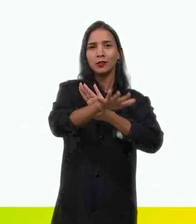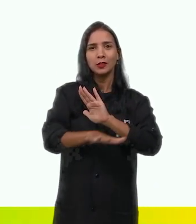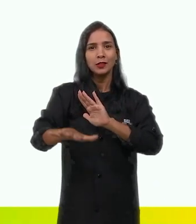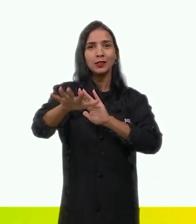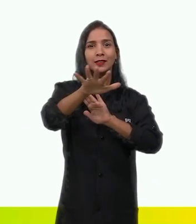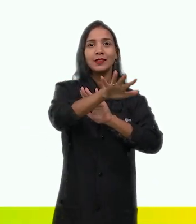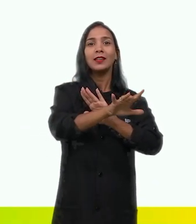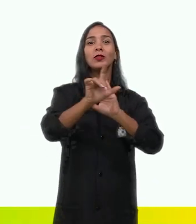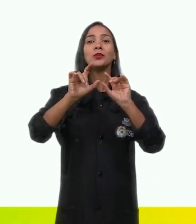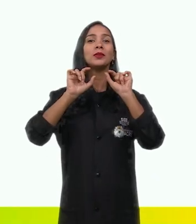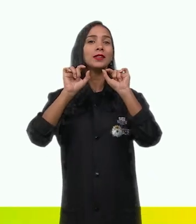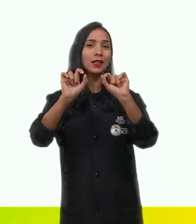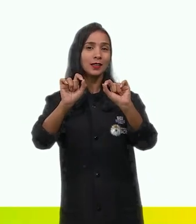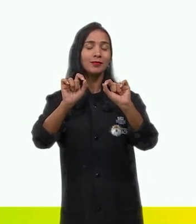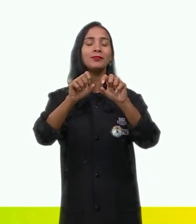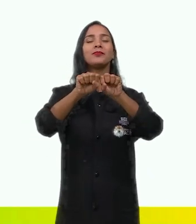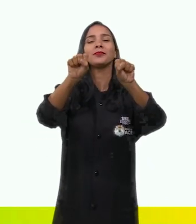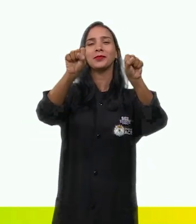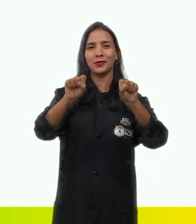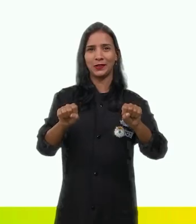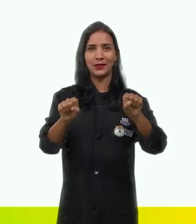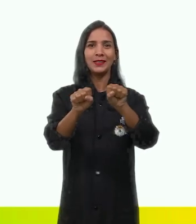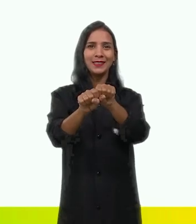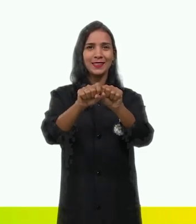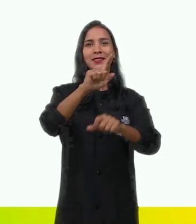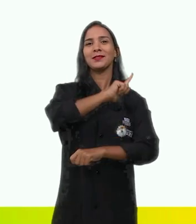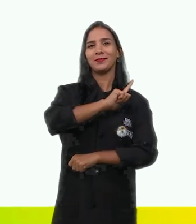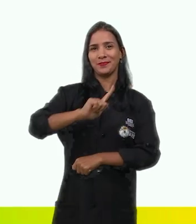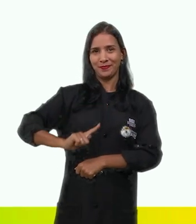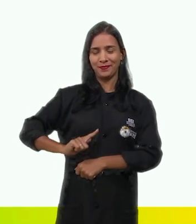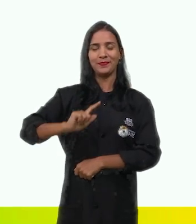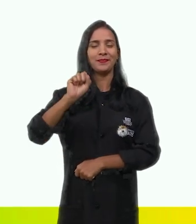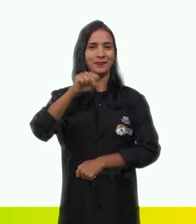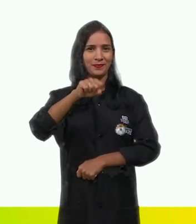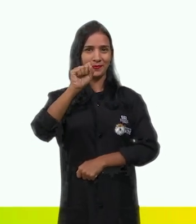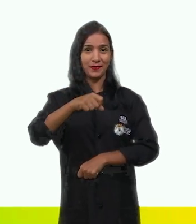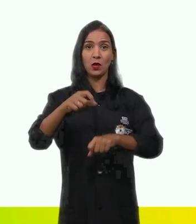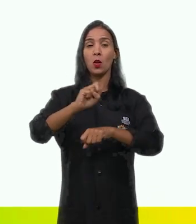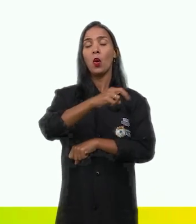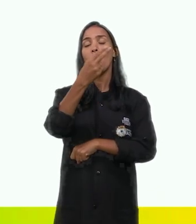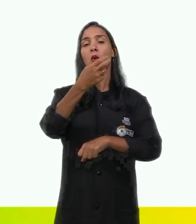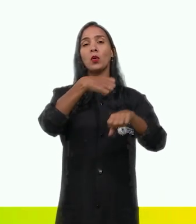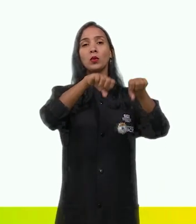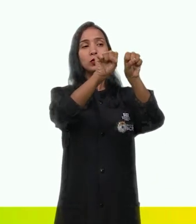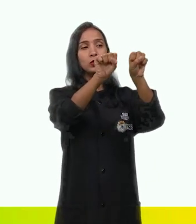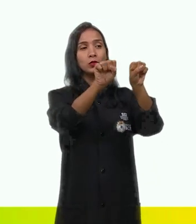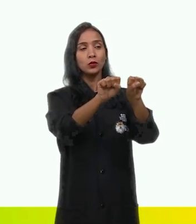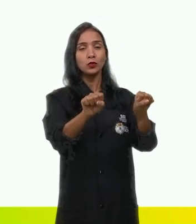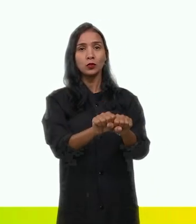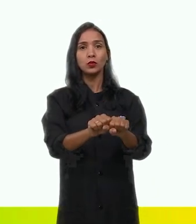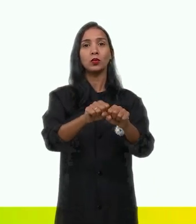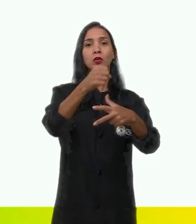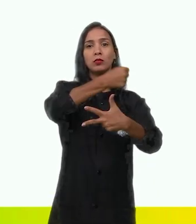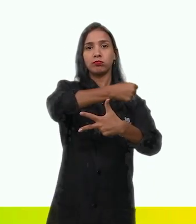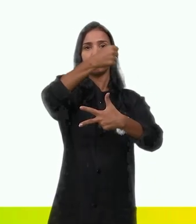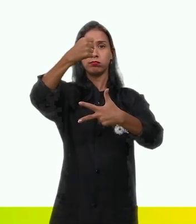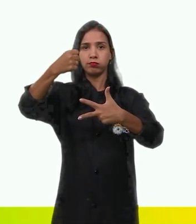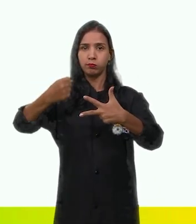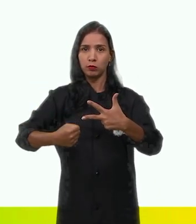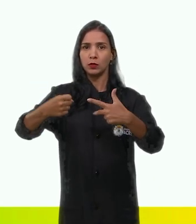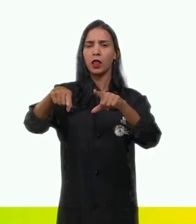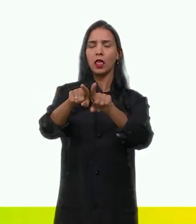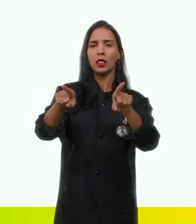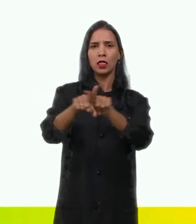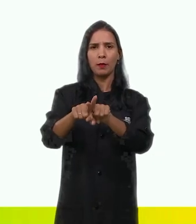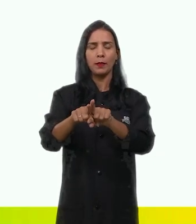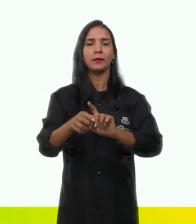ó, sistema de governo ou estrutura de poder político existente. Ou seja,